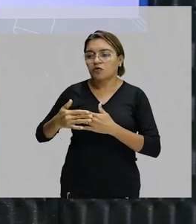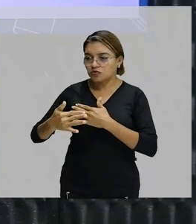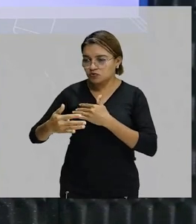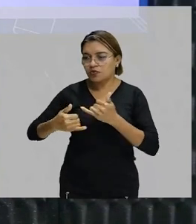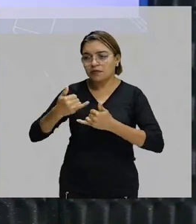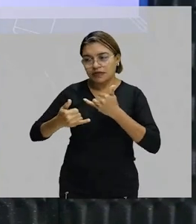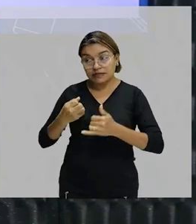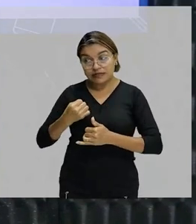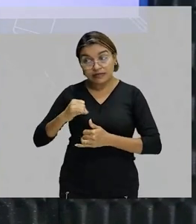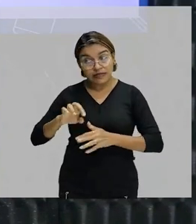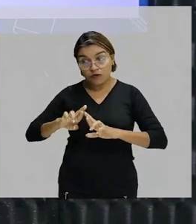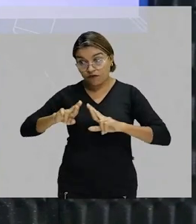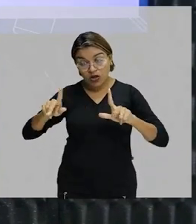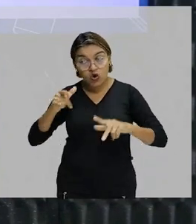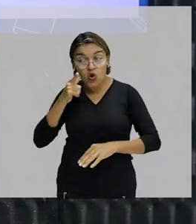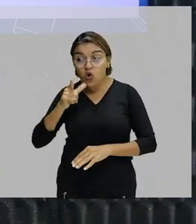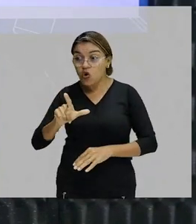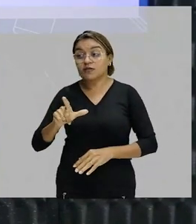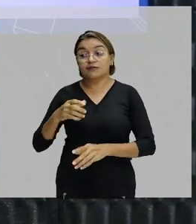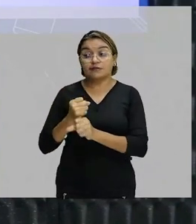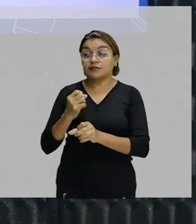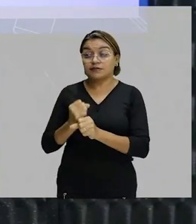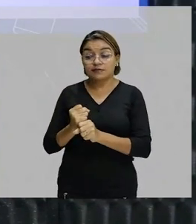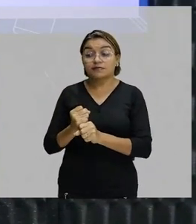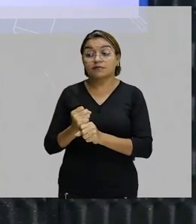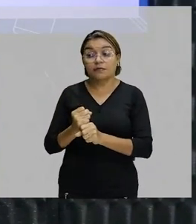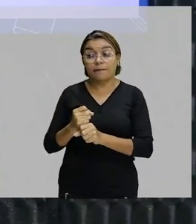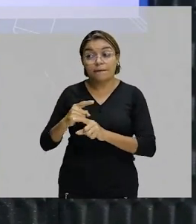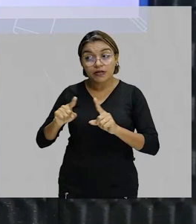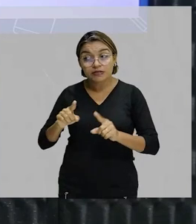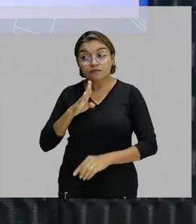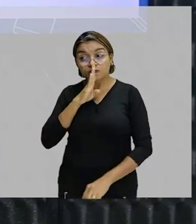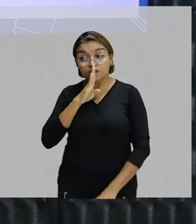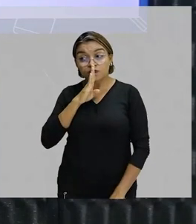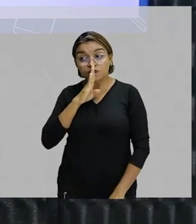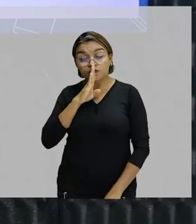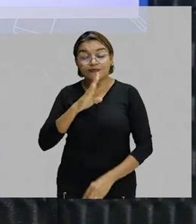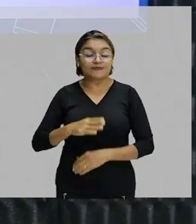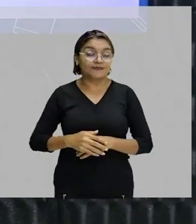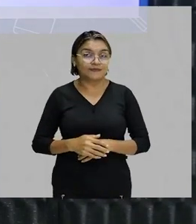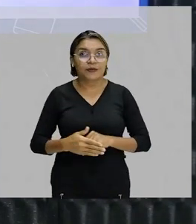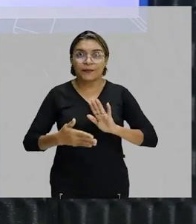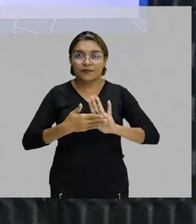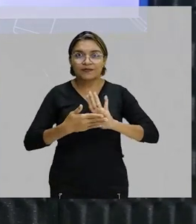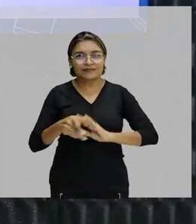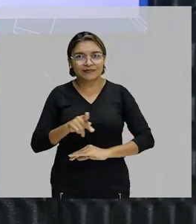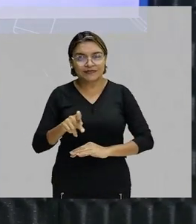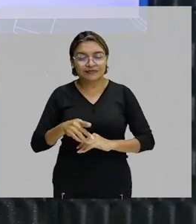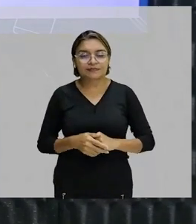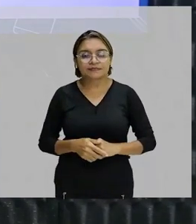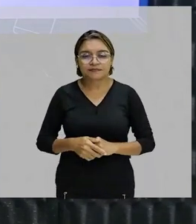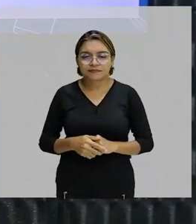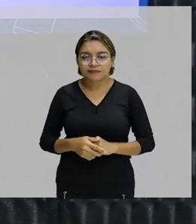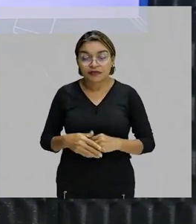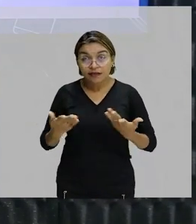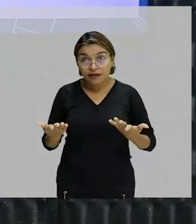caso contrário e se não encontrar ou até encontrar vocês têm que fazer silêncio Essa foi a proposta do professor e lá